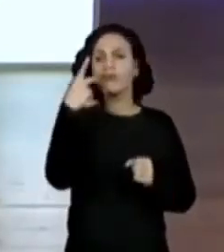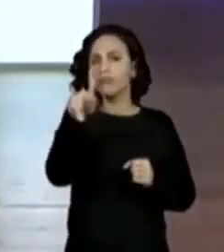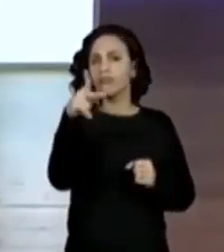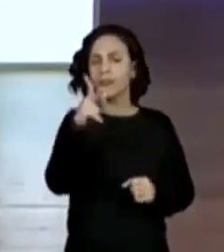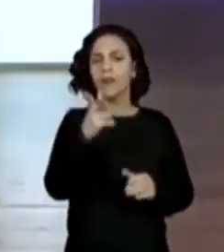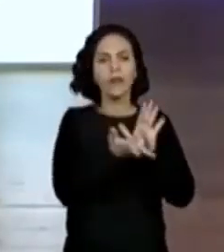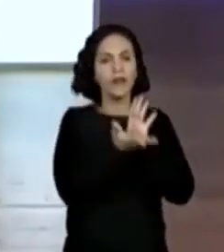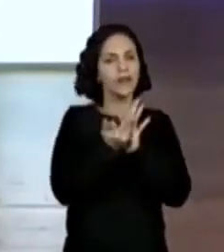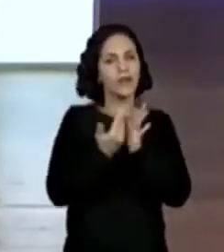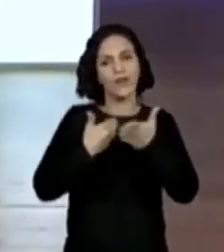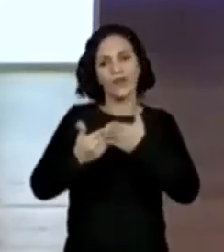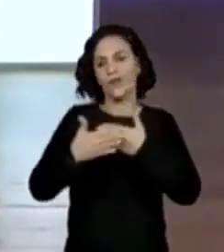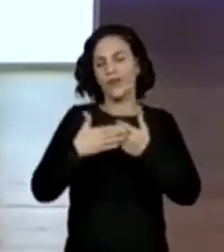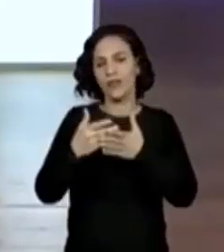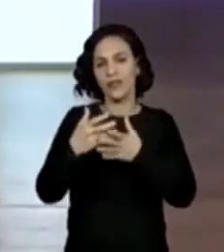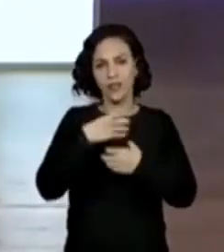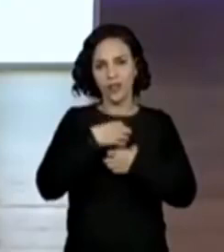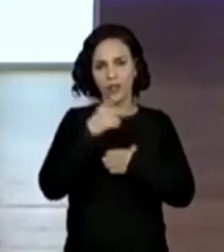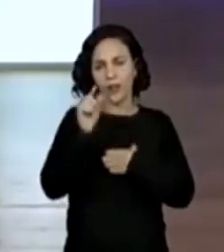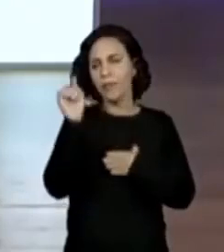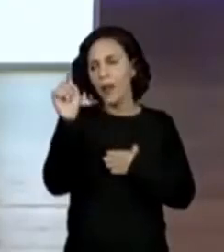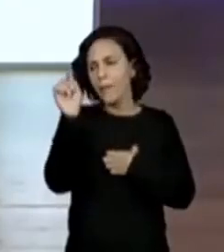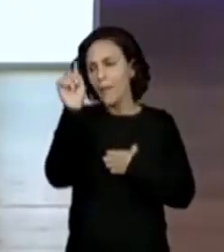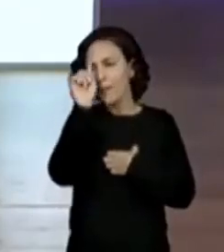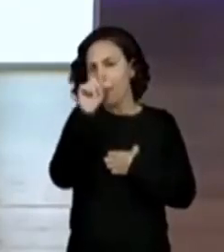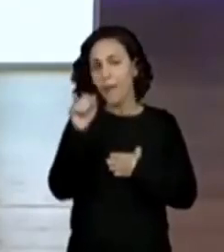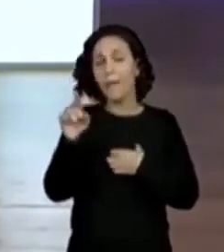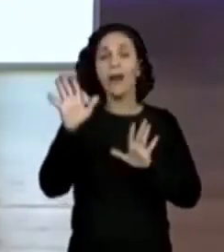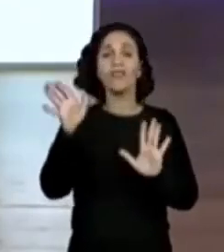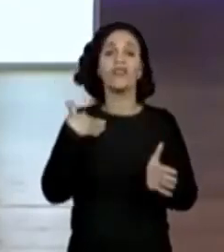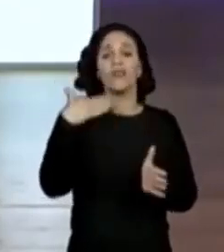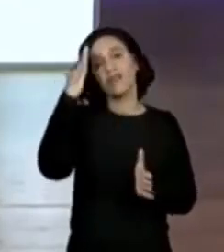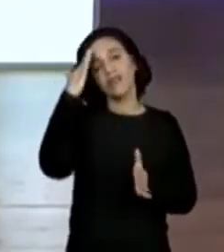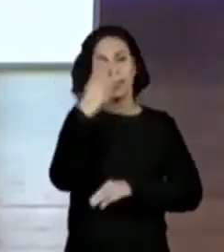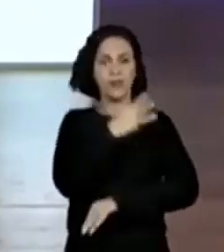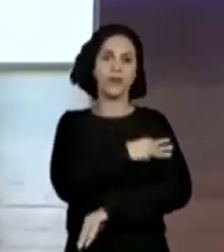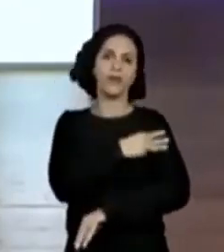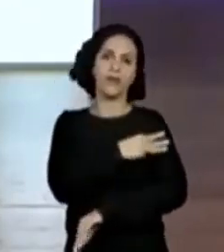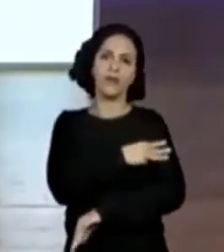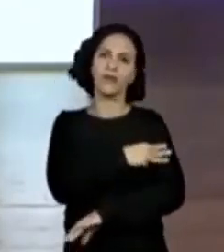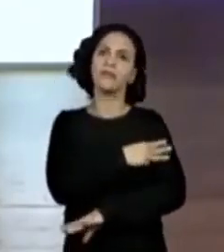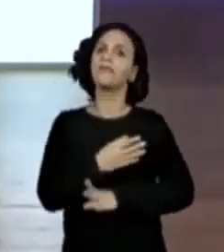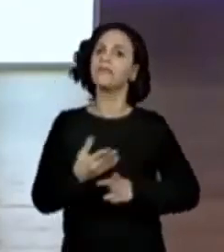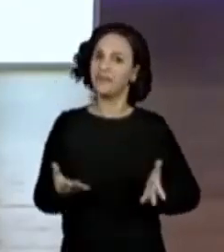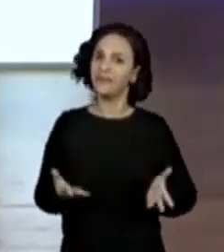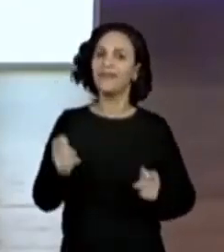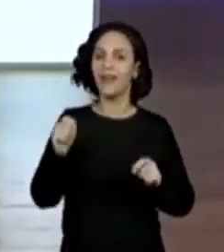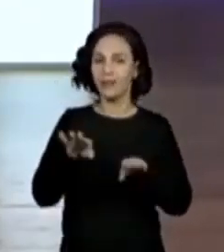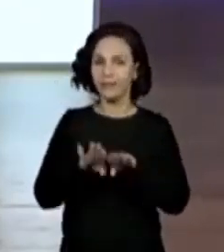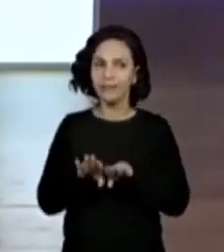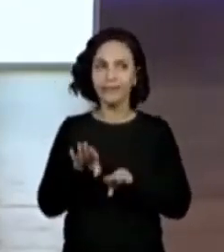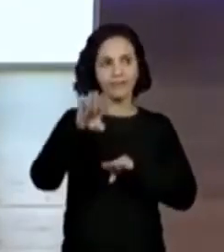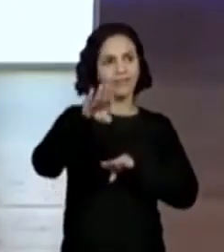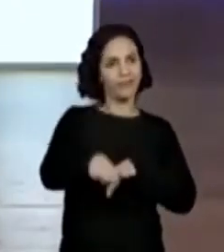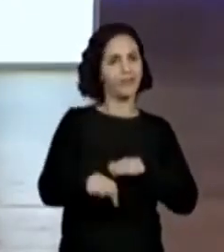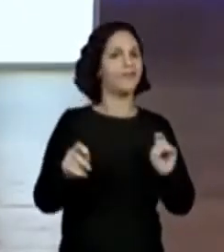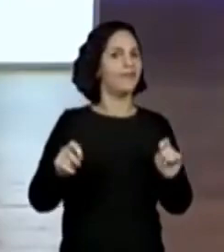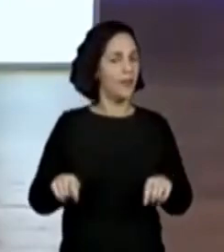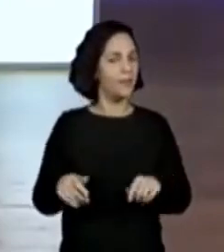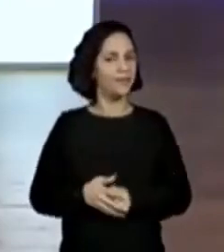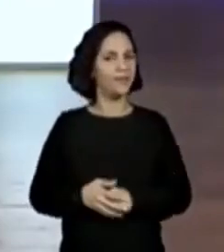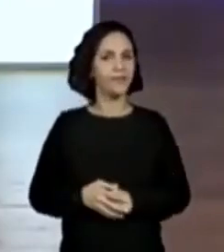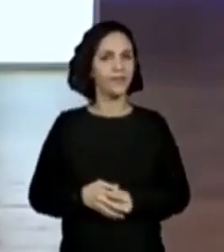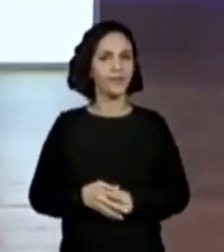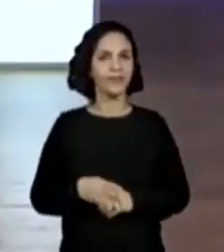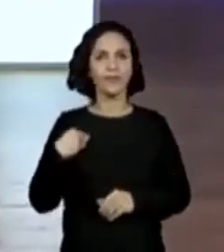desenhar as 5 bolinhas e contar de uma em uma, mas a gente já está no terceiro ano, dá para a gente ir um pouquinho mais além. Então, vamos